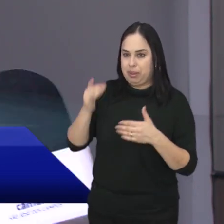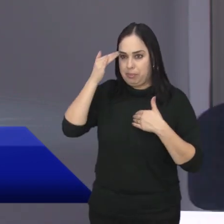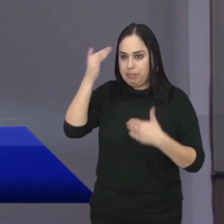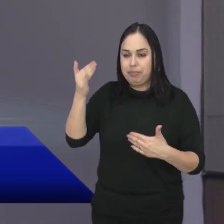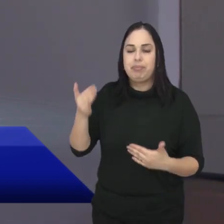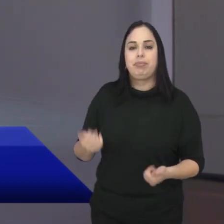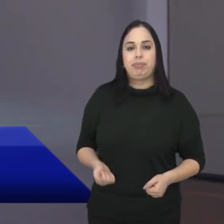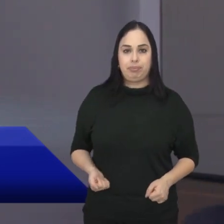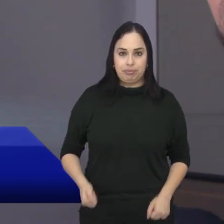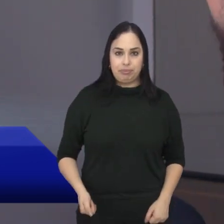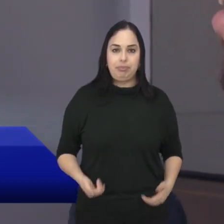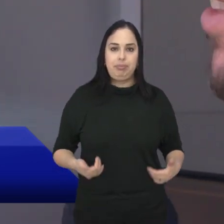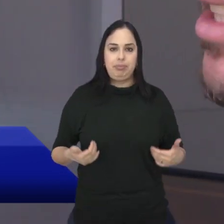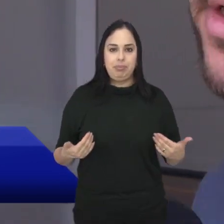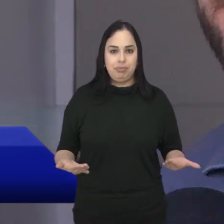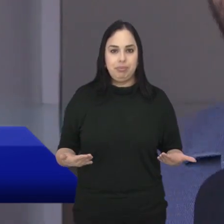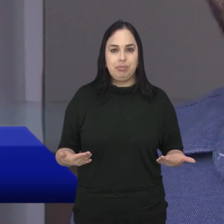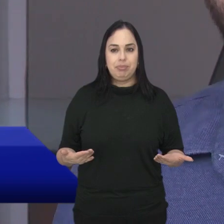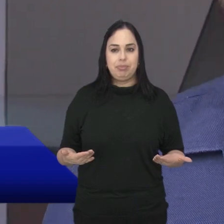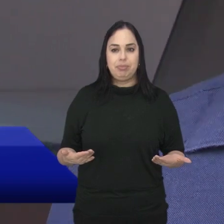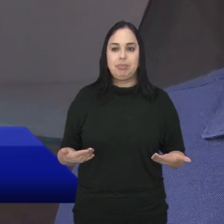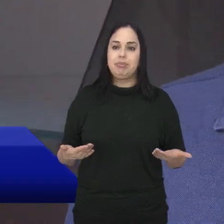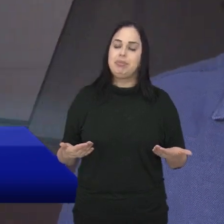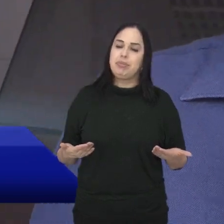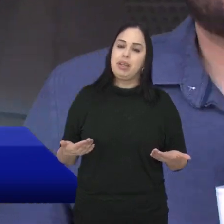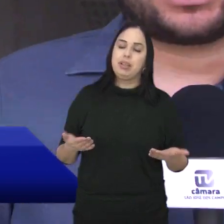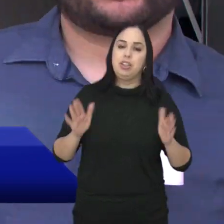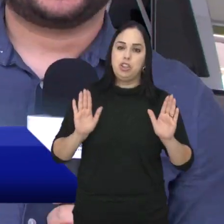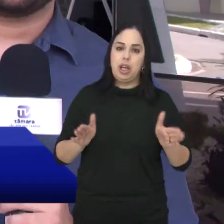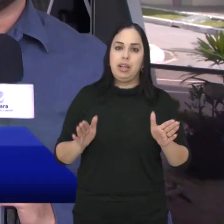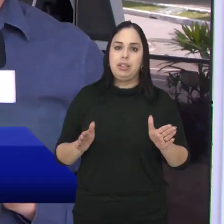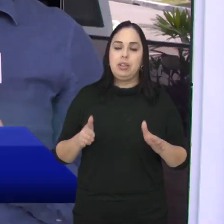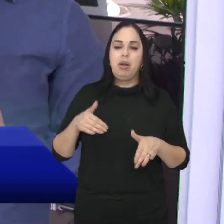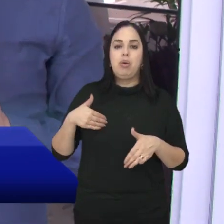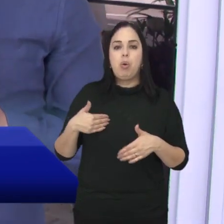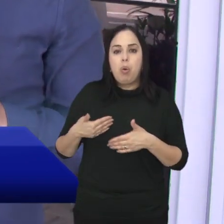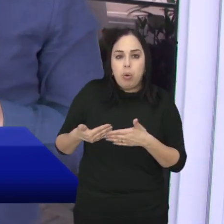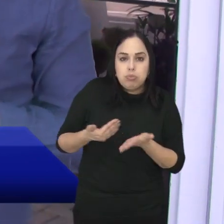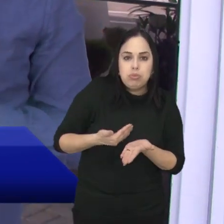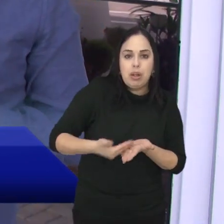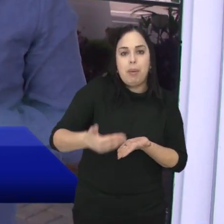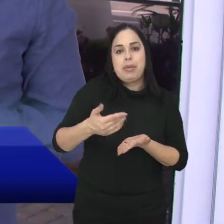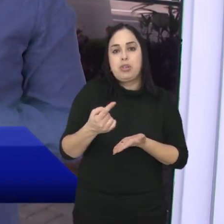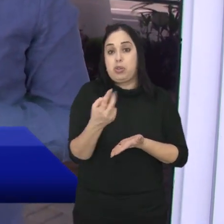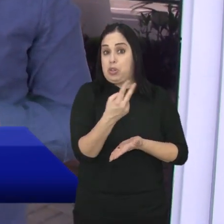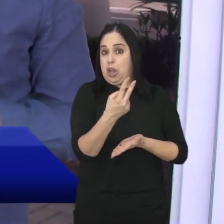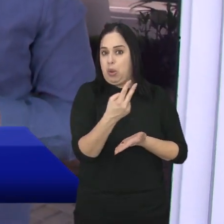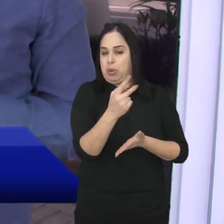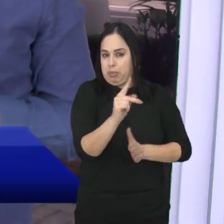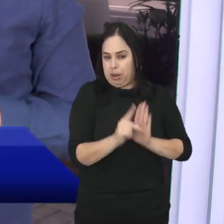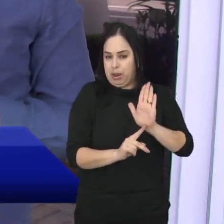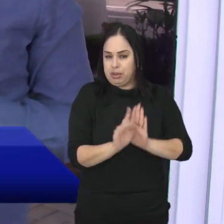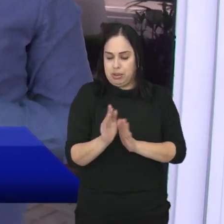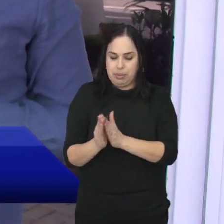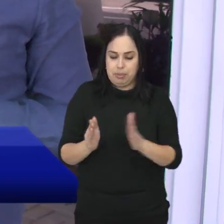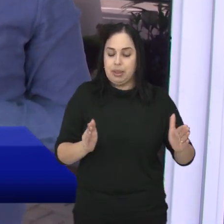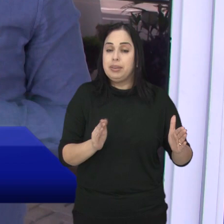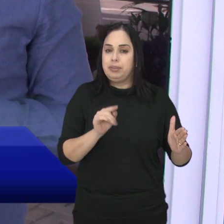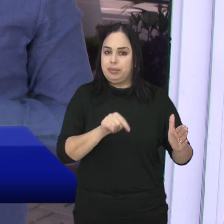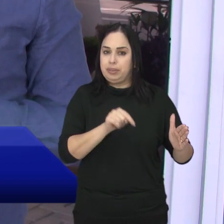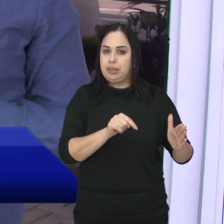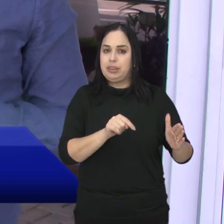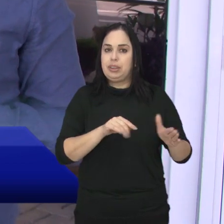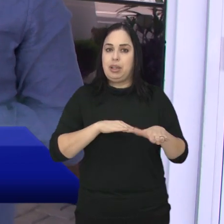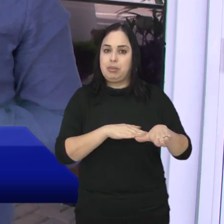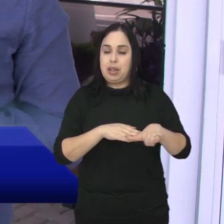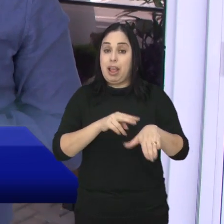verde. Perfeito, obrigado, Ronaldo. Então é isso, Sandra. A execução, né? Já os primeiros passos da execução da segunda etapa, né? Da